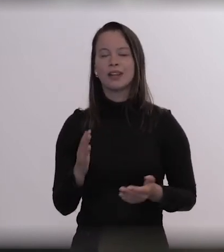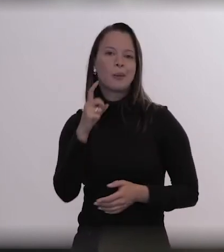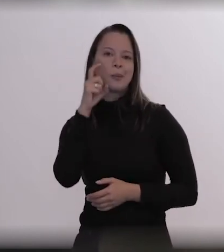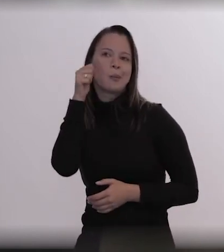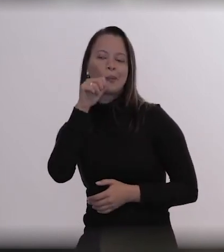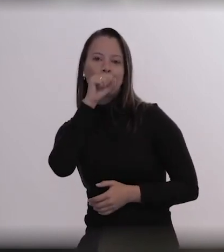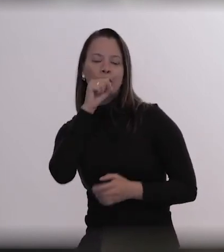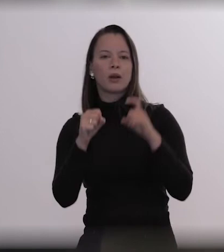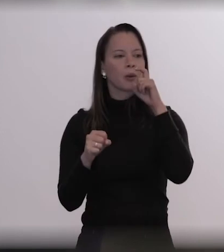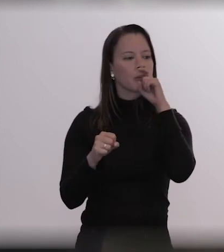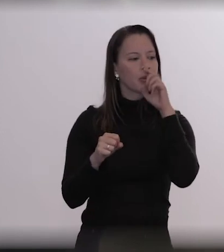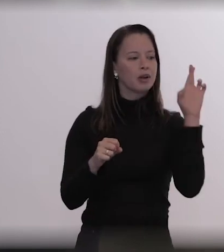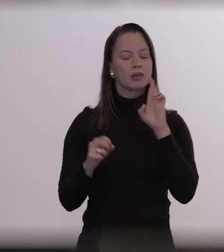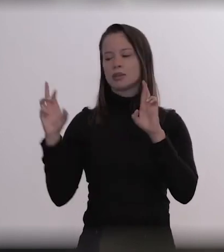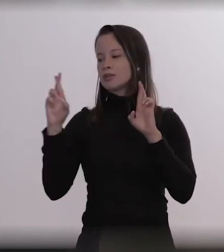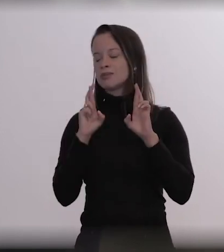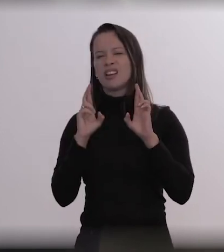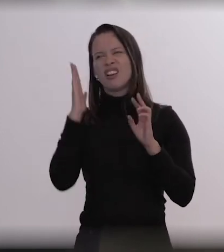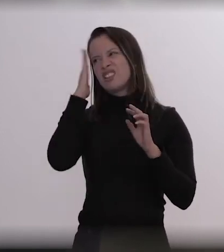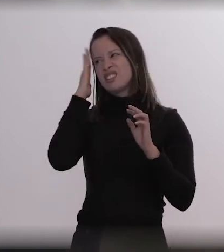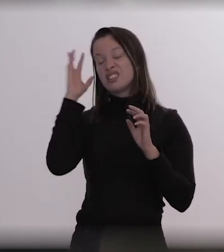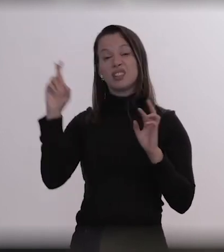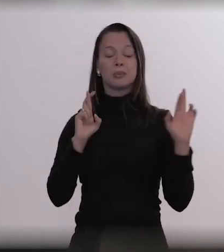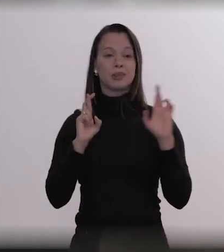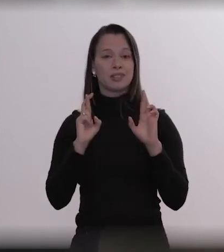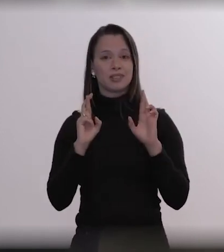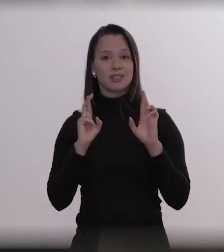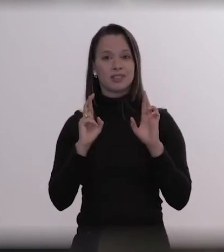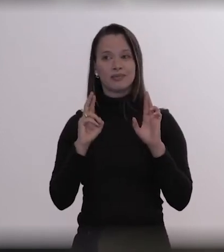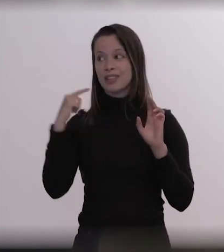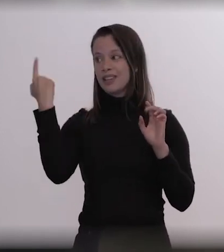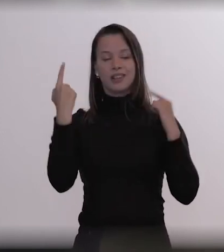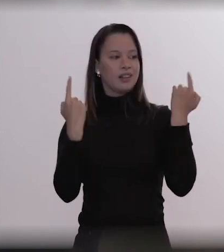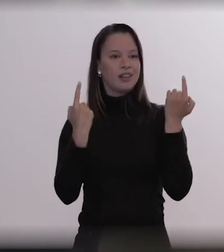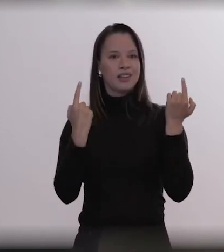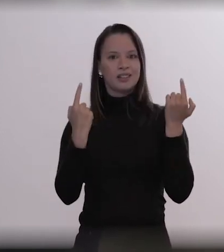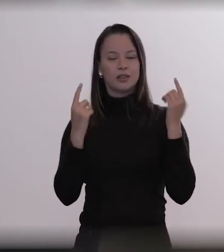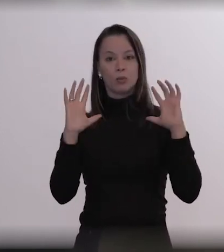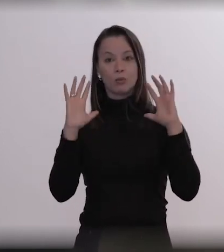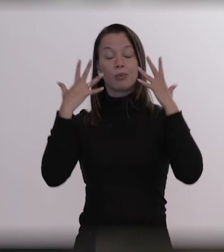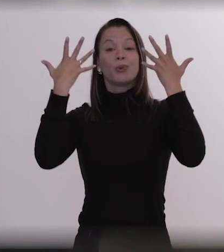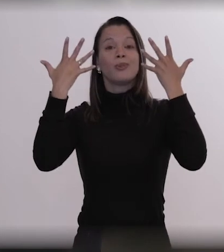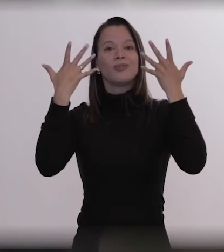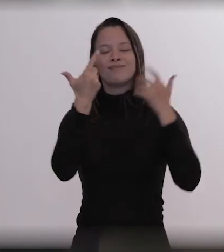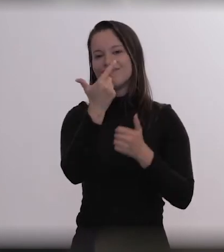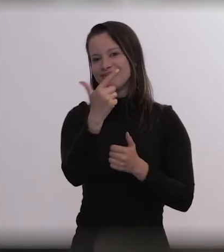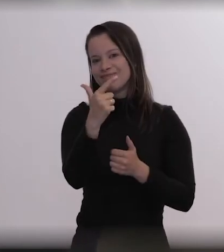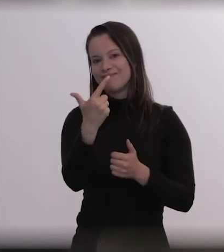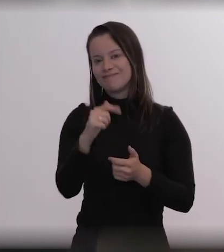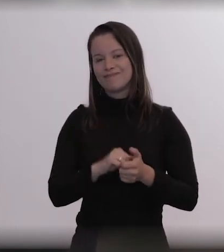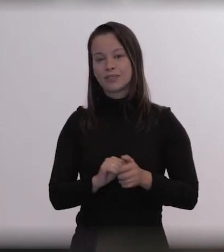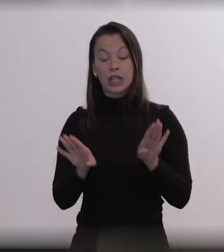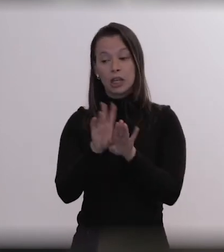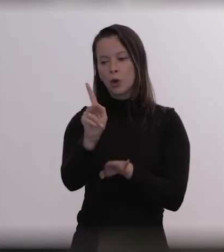meu pai vão responder. É como que pareceria ser que a mãe e o pai perderam a capacidade de surpreender seus filhos. Aliás, o professor e